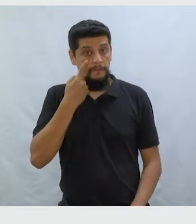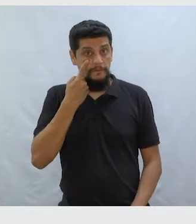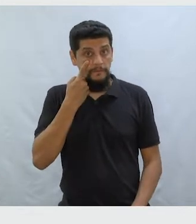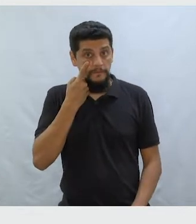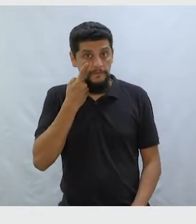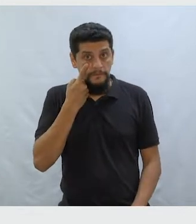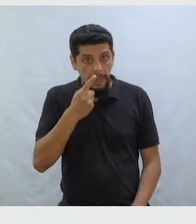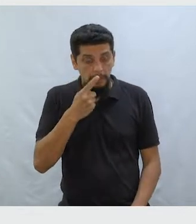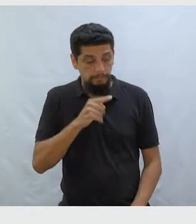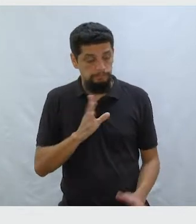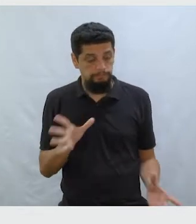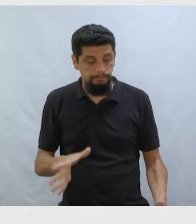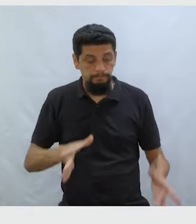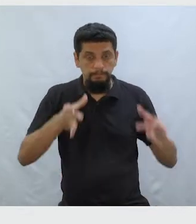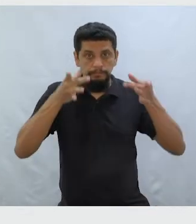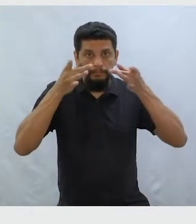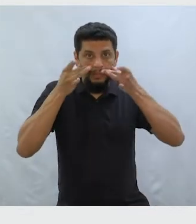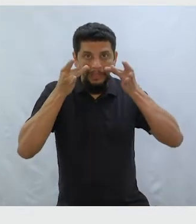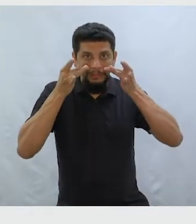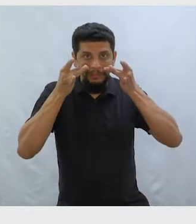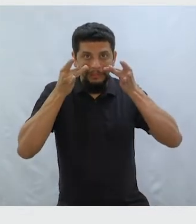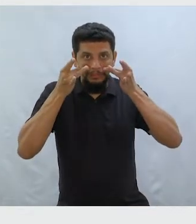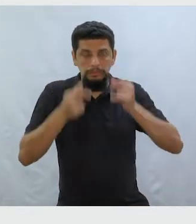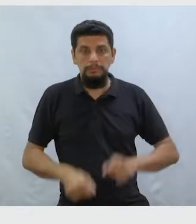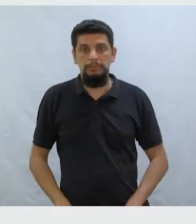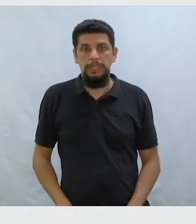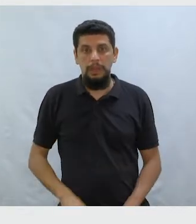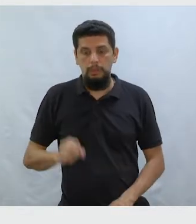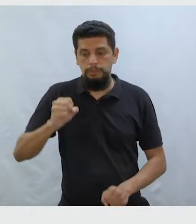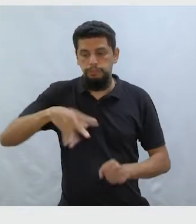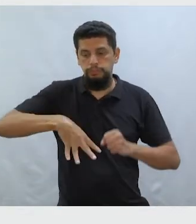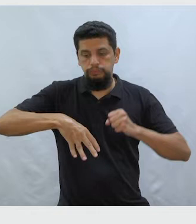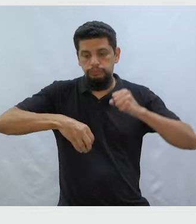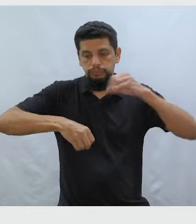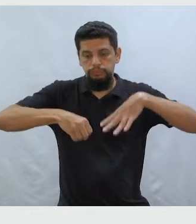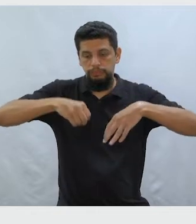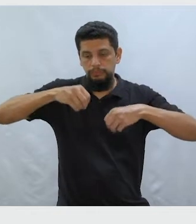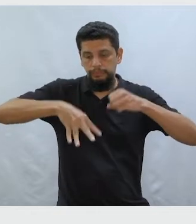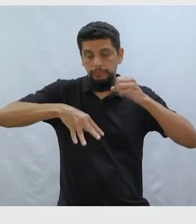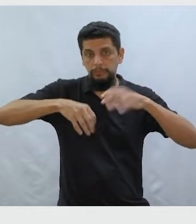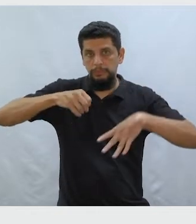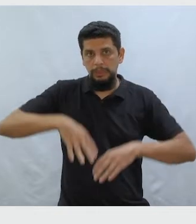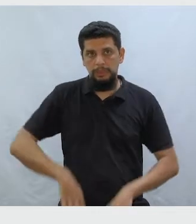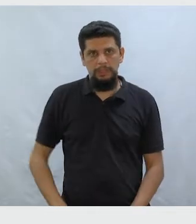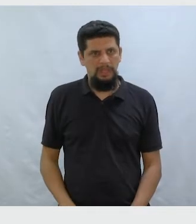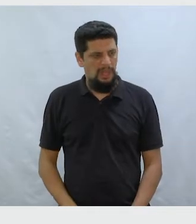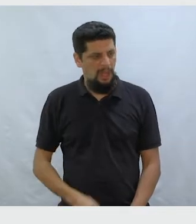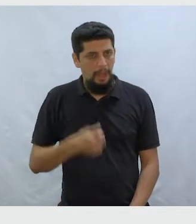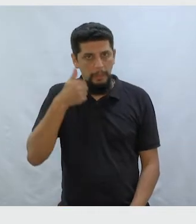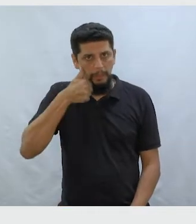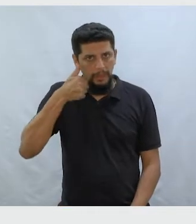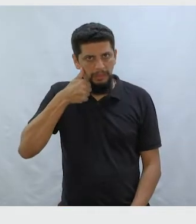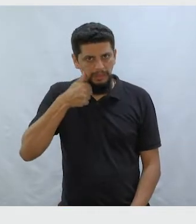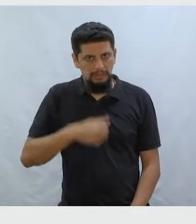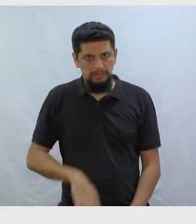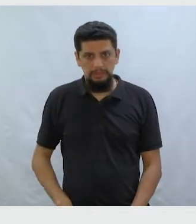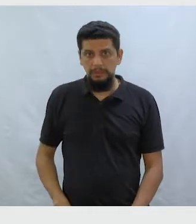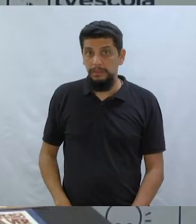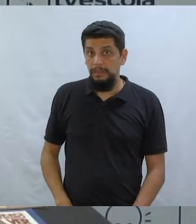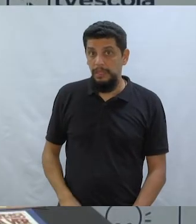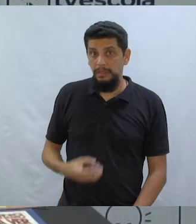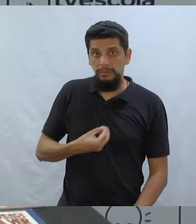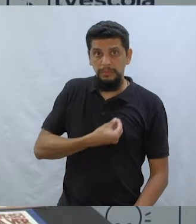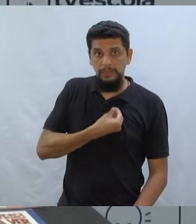que tinham visto pessoalmente as Tais luzes Dona Gertrudes Fonseca